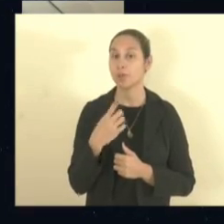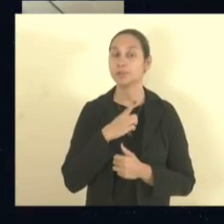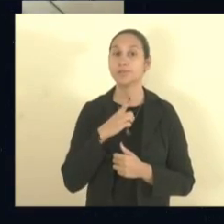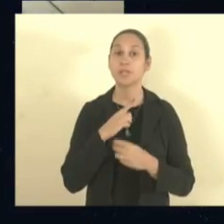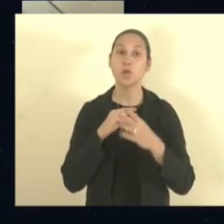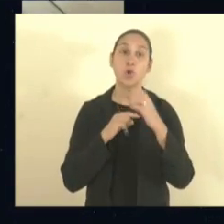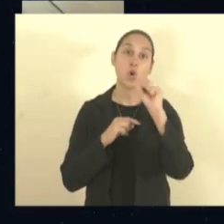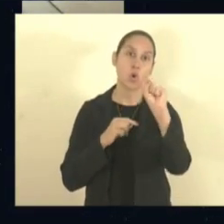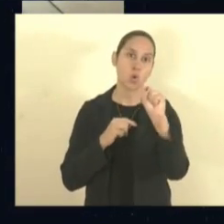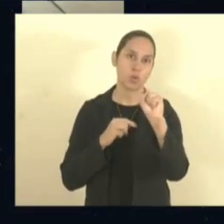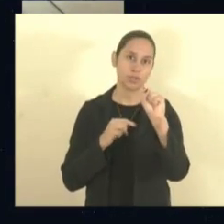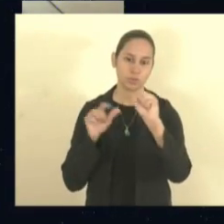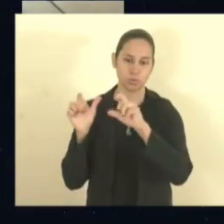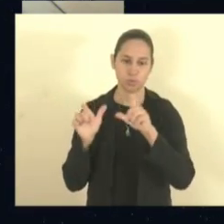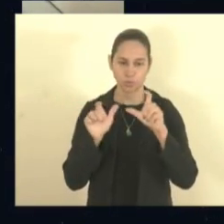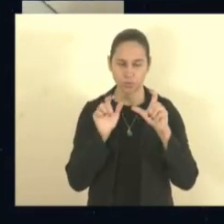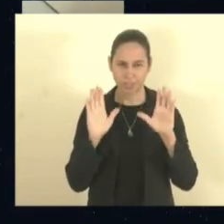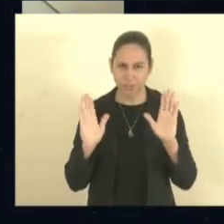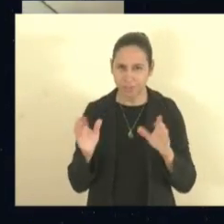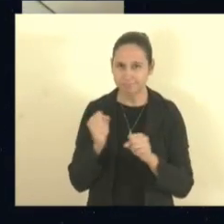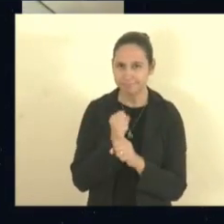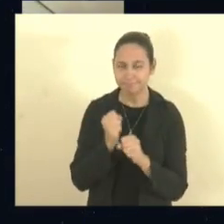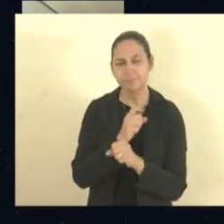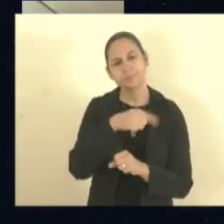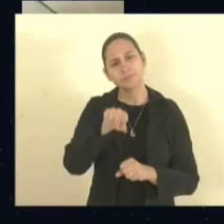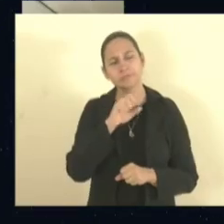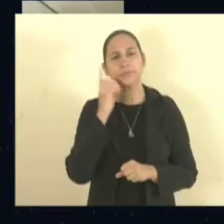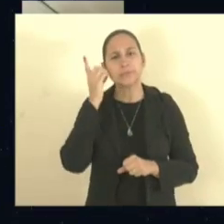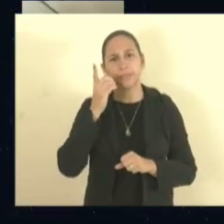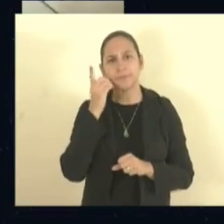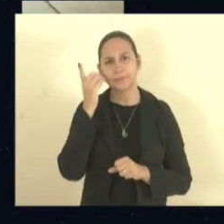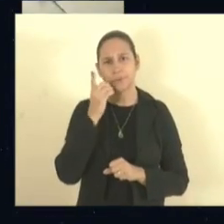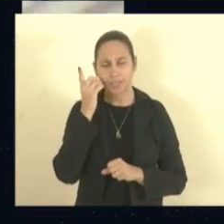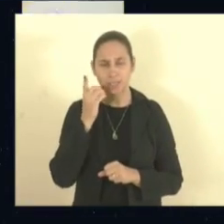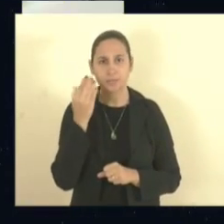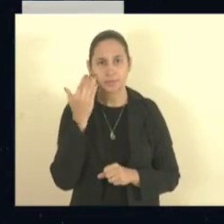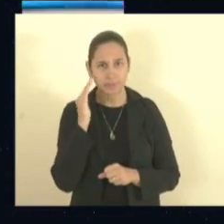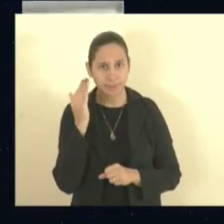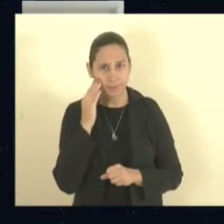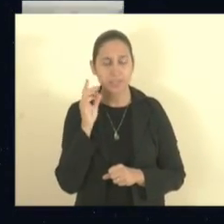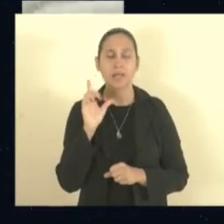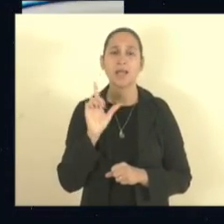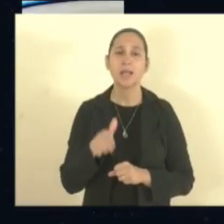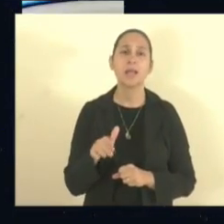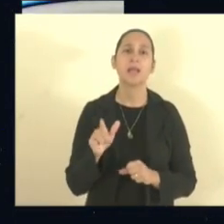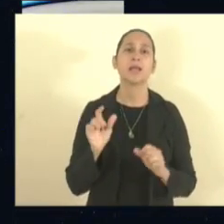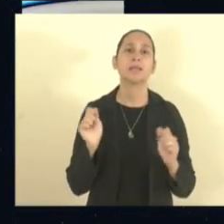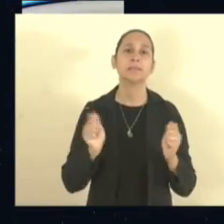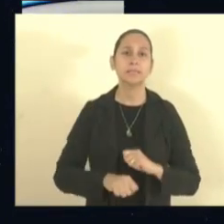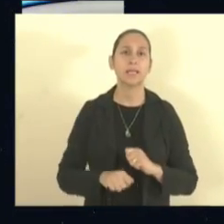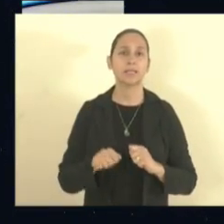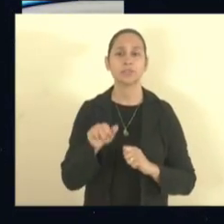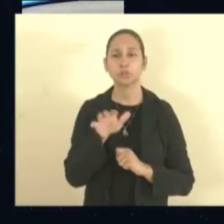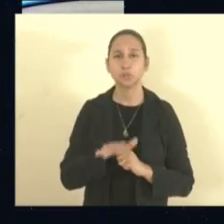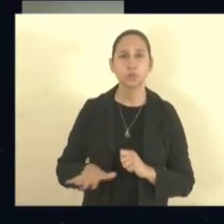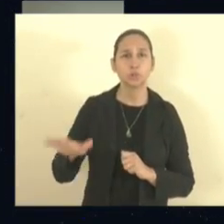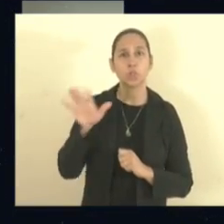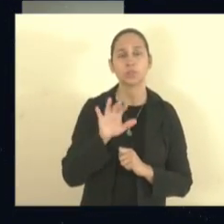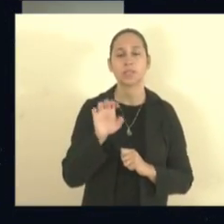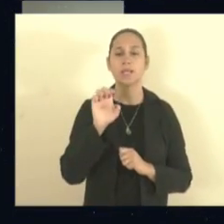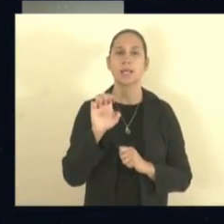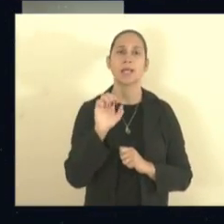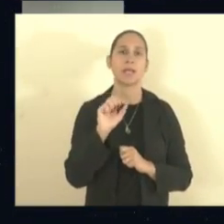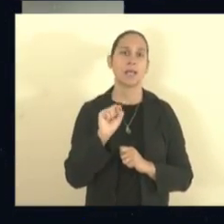trechos selecionados. É só para os deputados entenderem que está sendo contempladas aqui quase todas as ESs